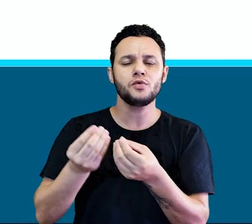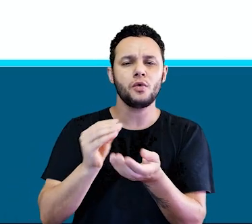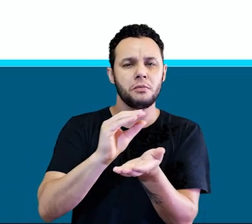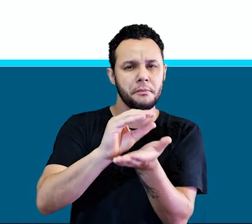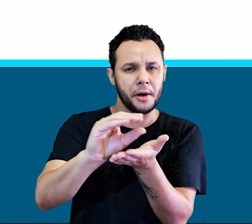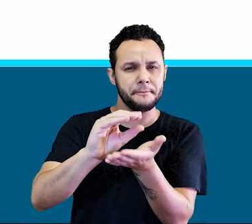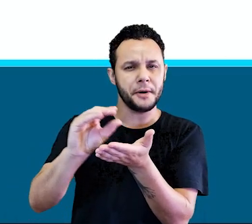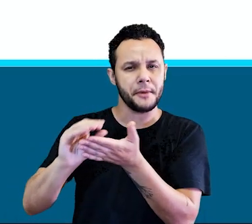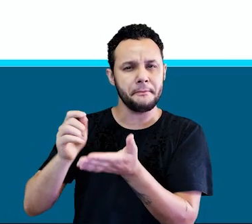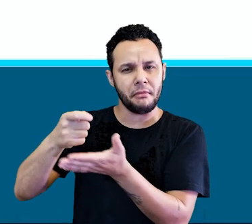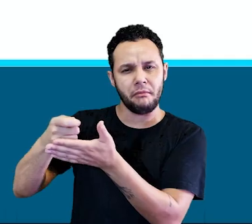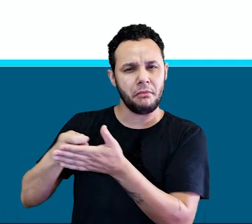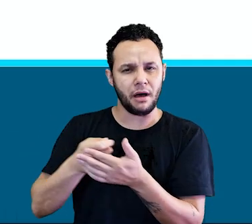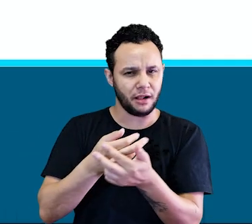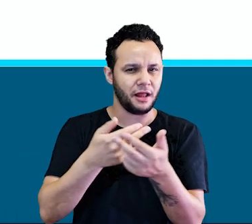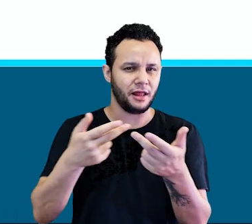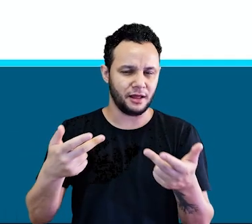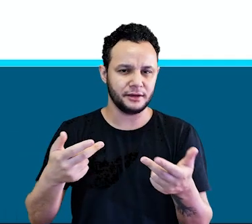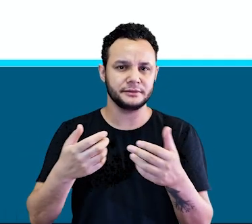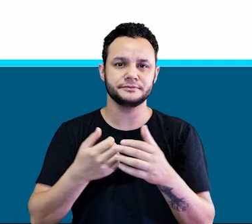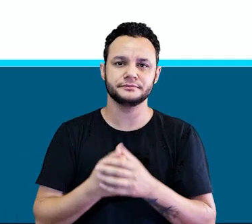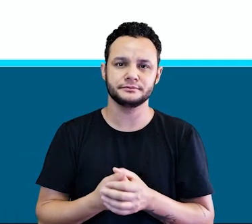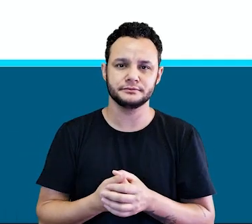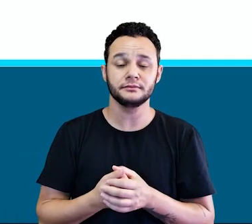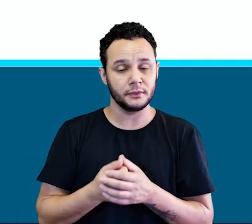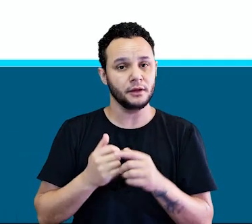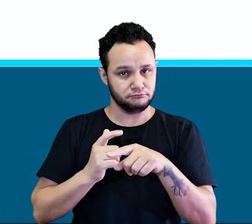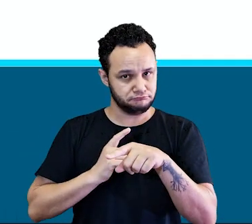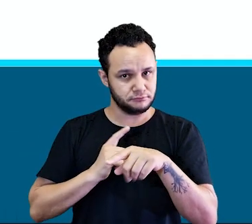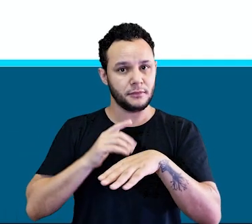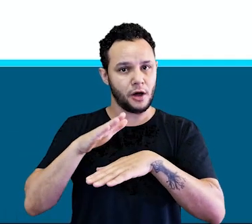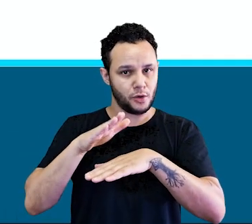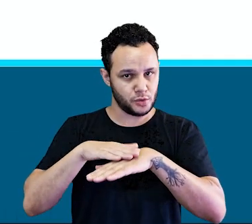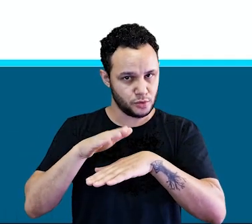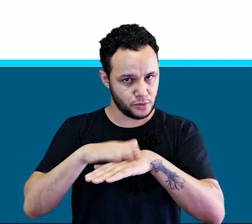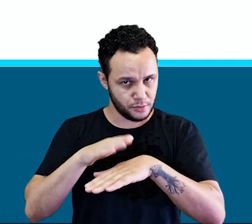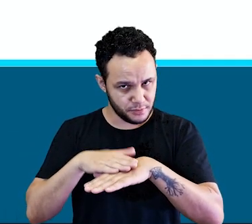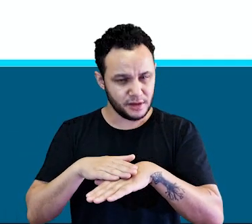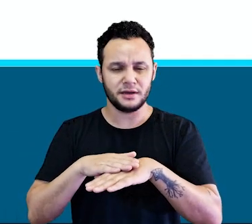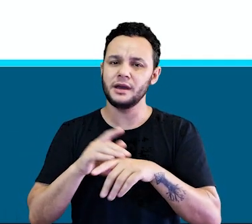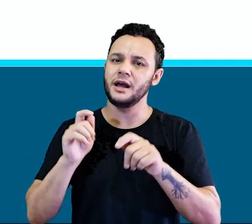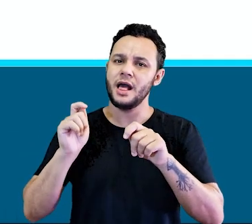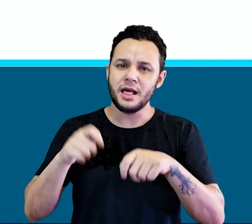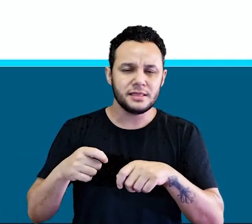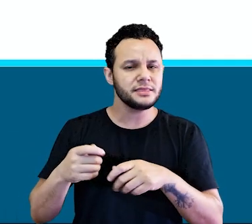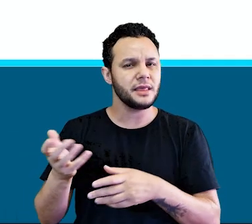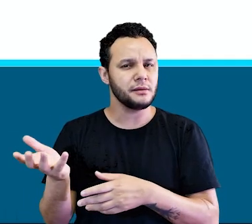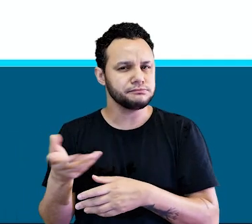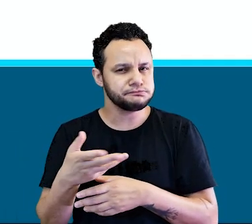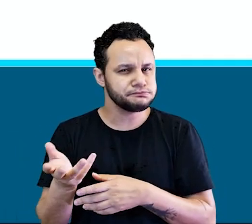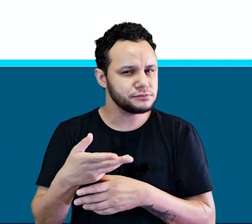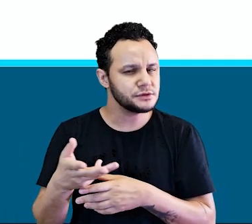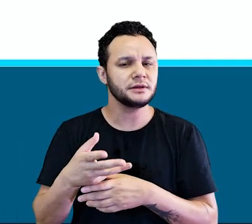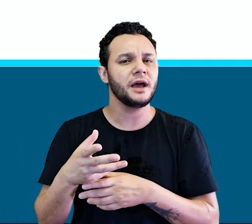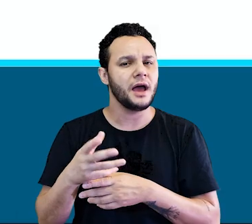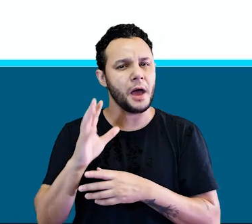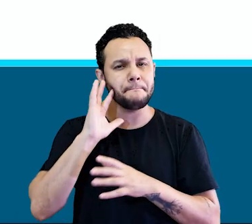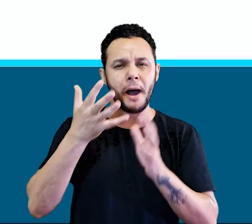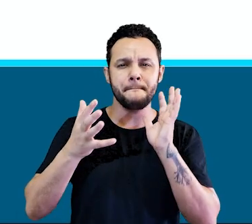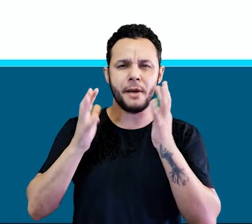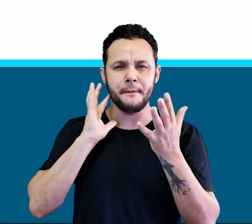esse recurso, né? Então, tem uma certa autonomia nesse sentido, eu consigo ter mais agilidade,